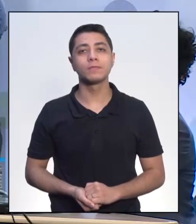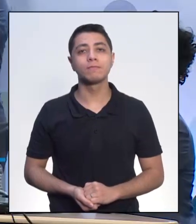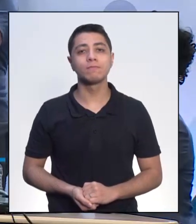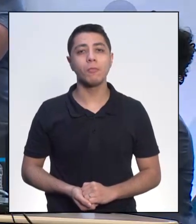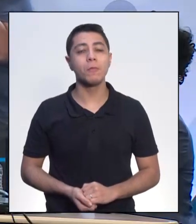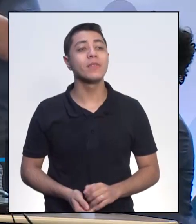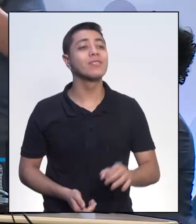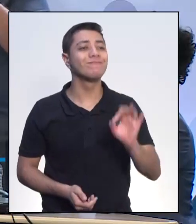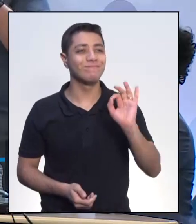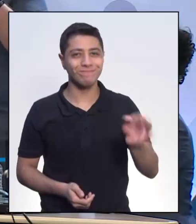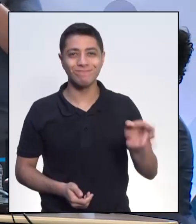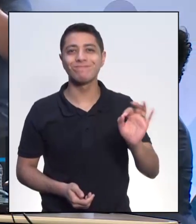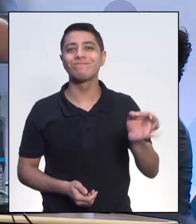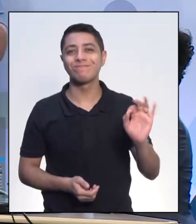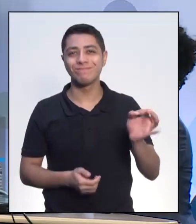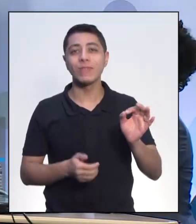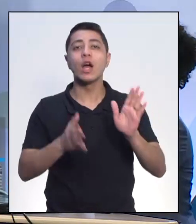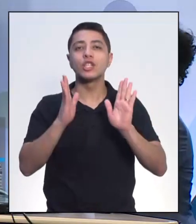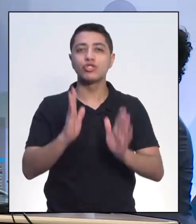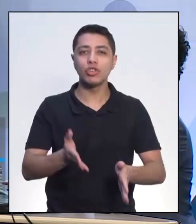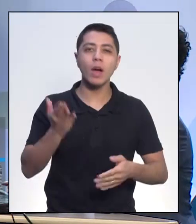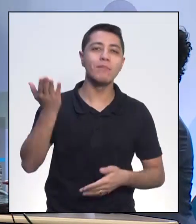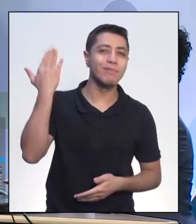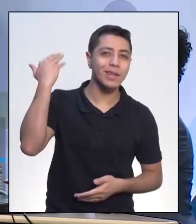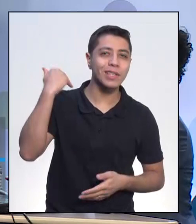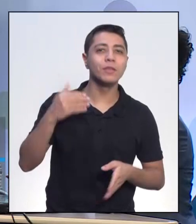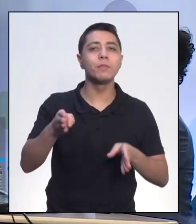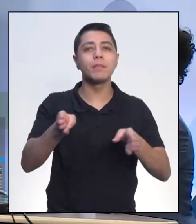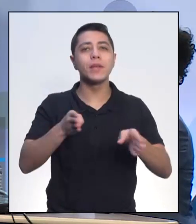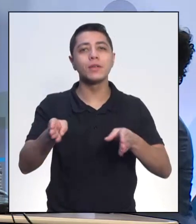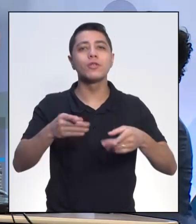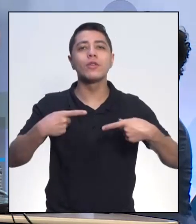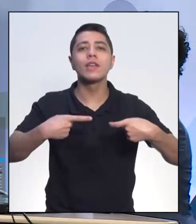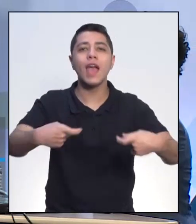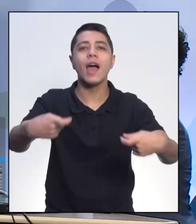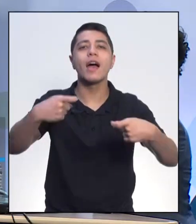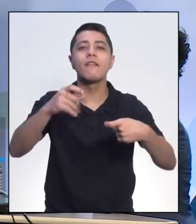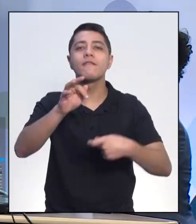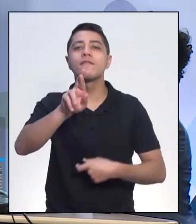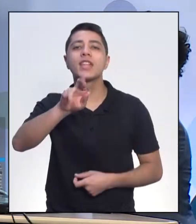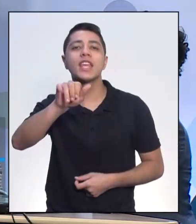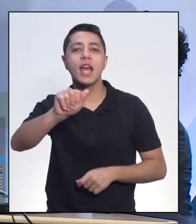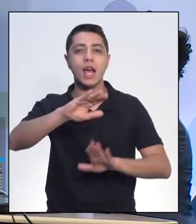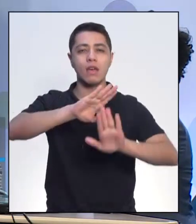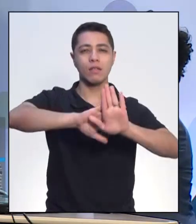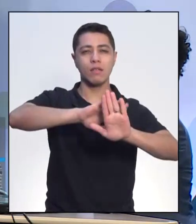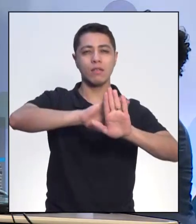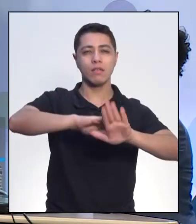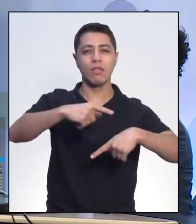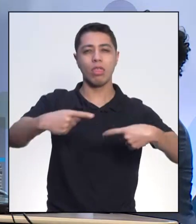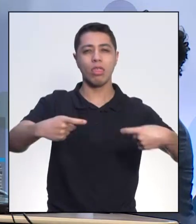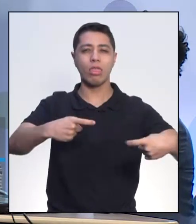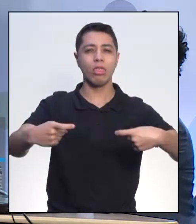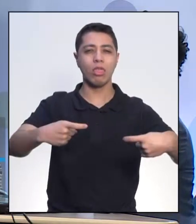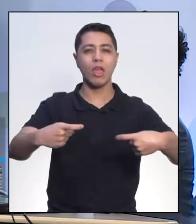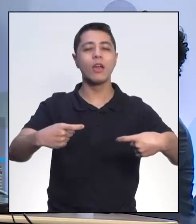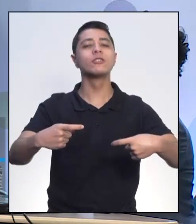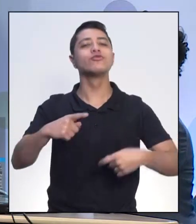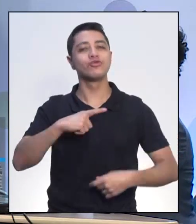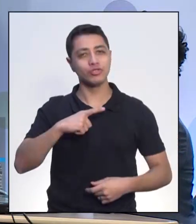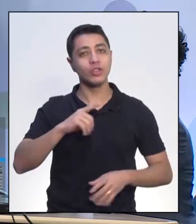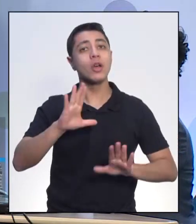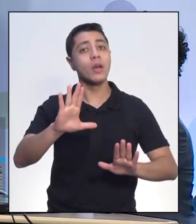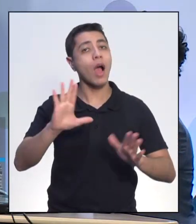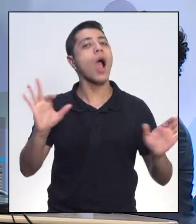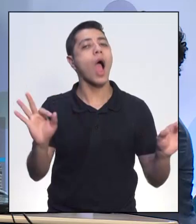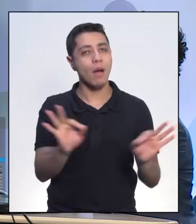né? Já teve a Guerra Fria, acabou aí a Guerra Fria, mas continuam alguns pontos aí a serem tratados com essa